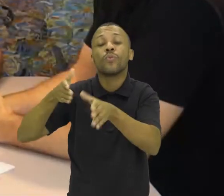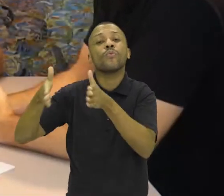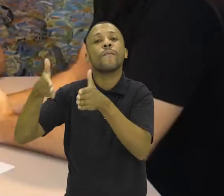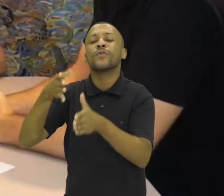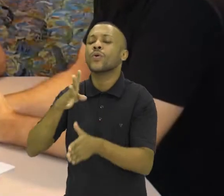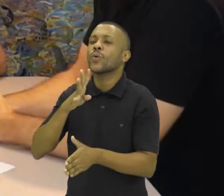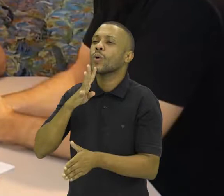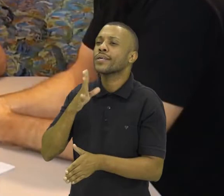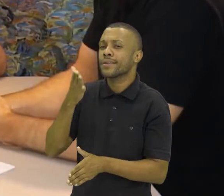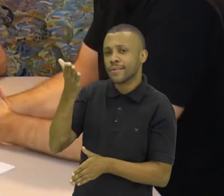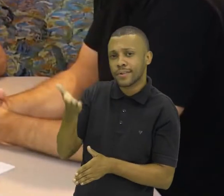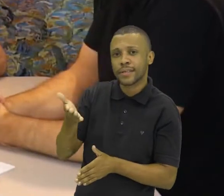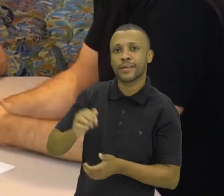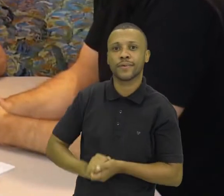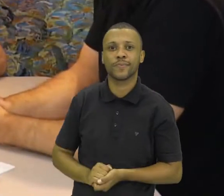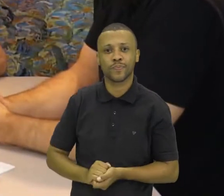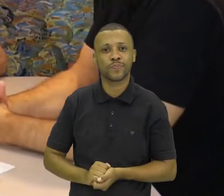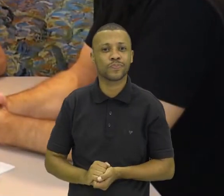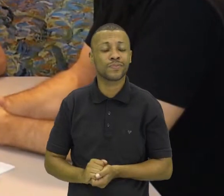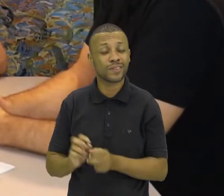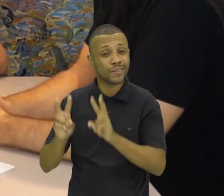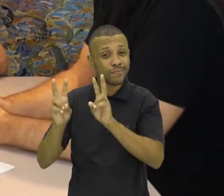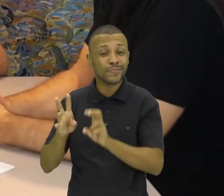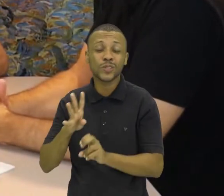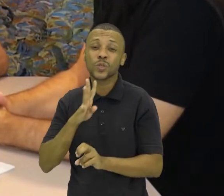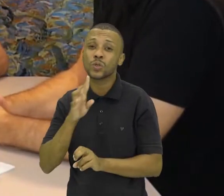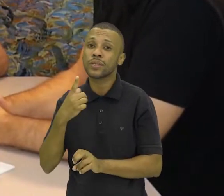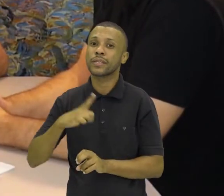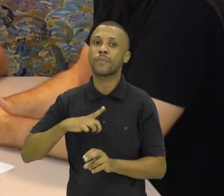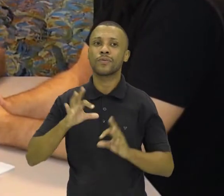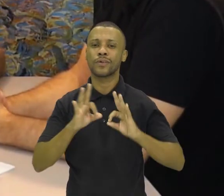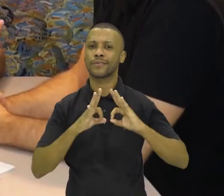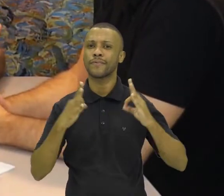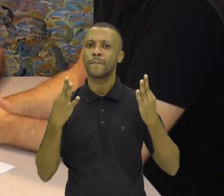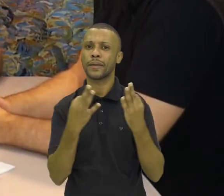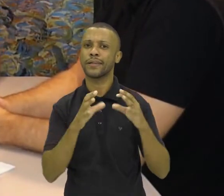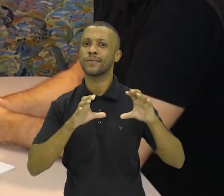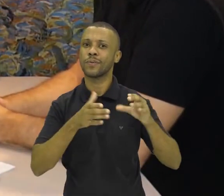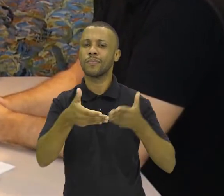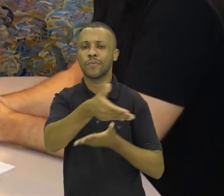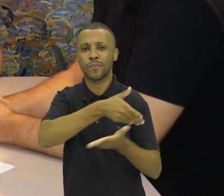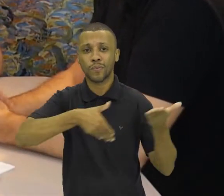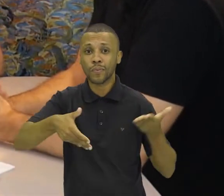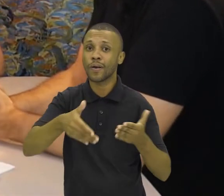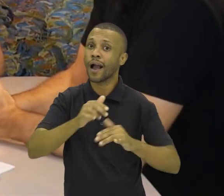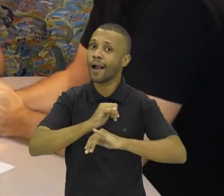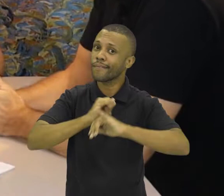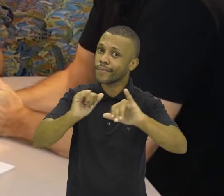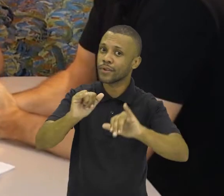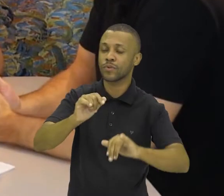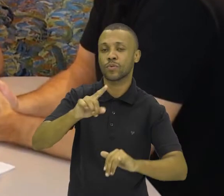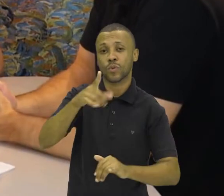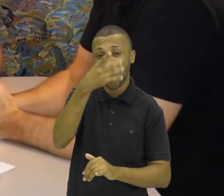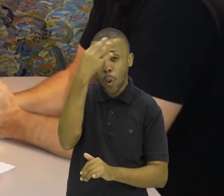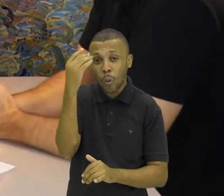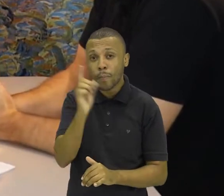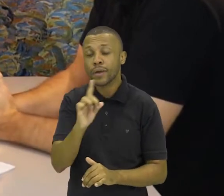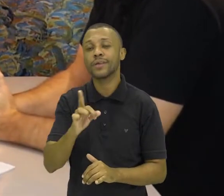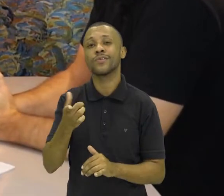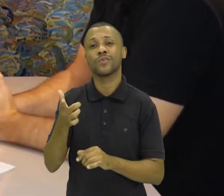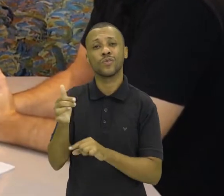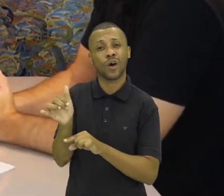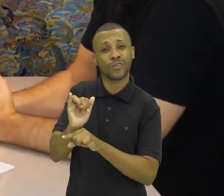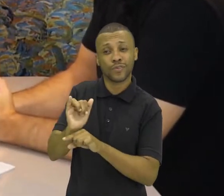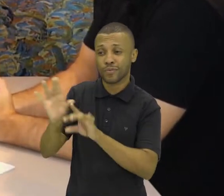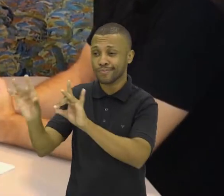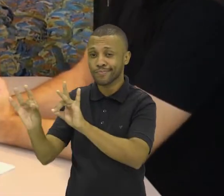Foi. época que eu conheci o Bruno. E por falar em conhecer nessa nossa grande família, você que está aí, por favor, não se esquece de